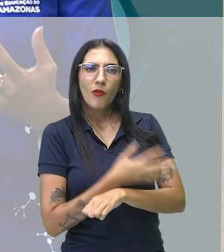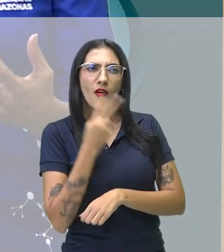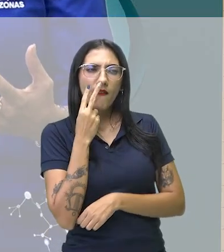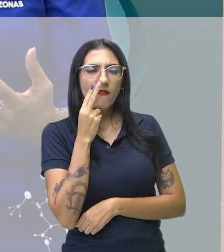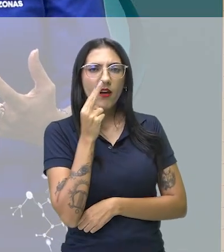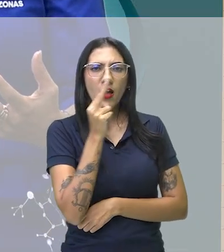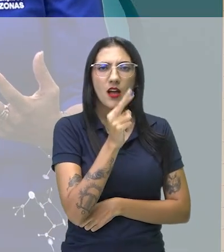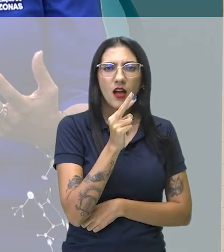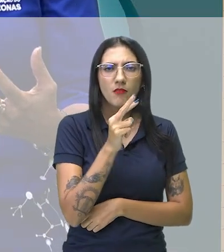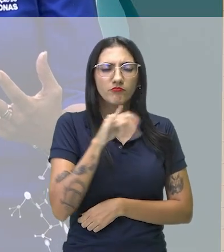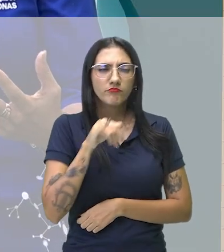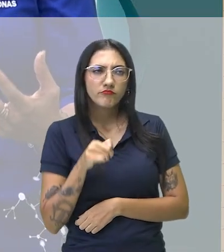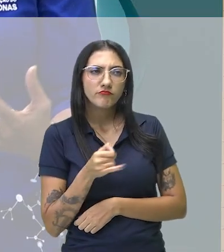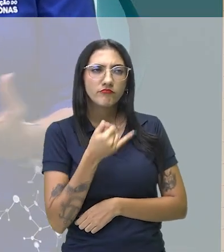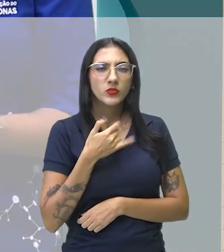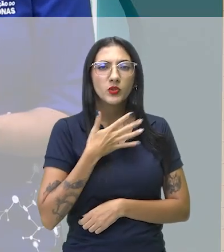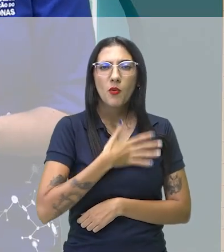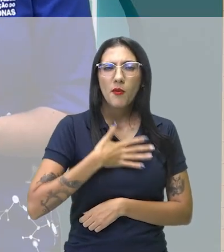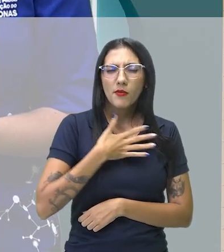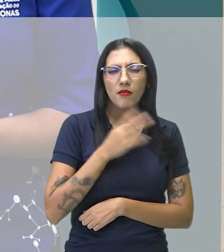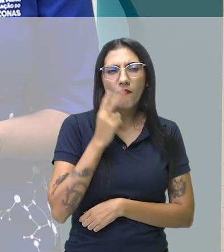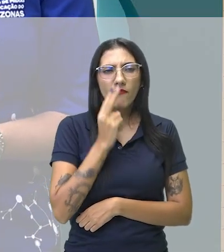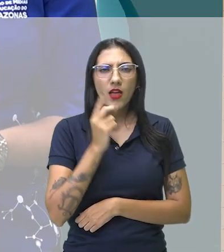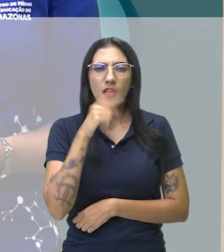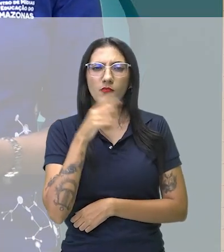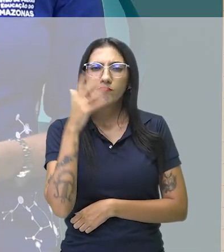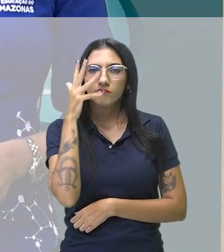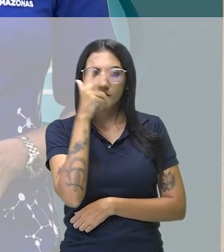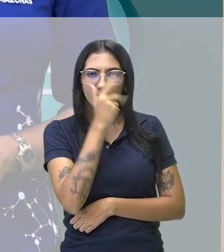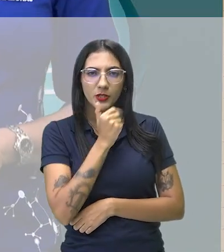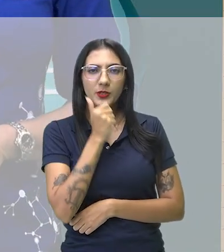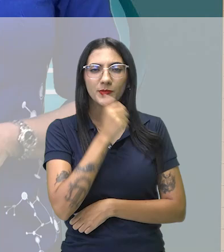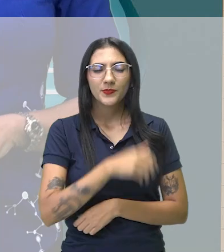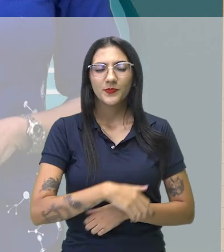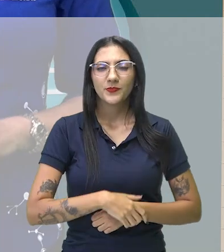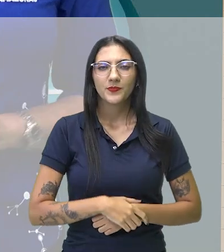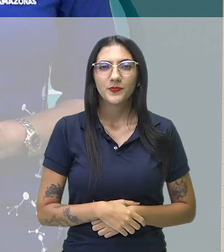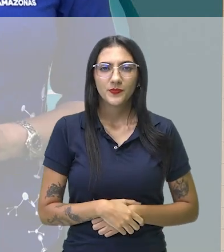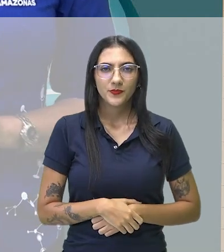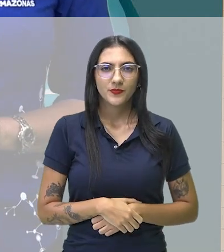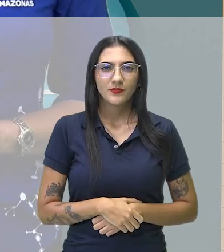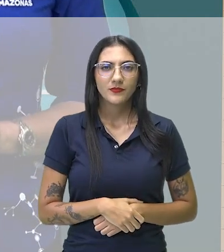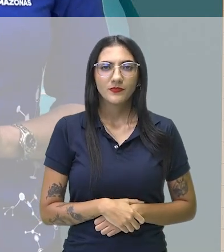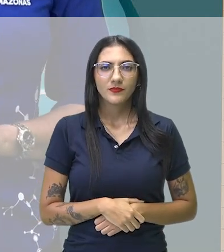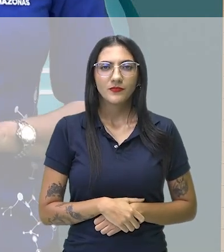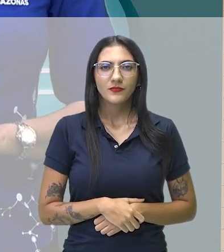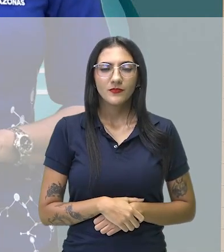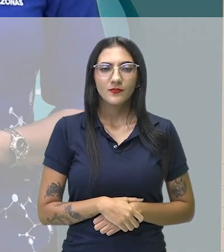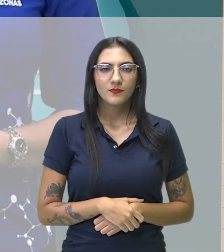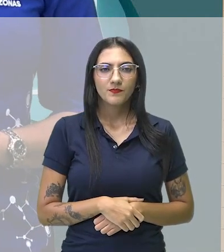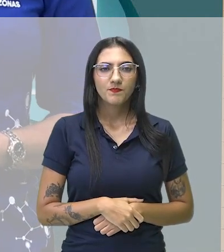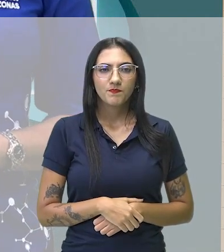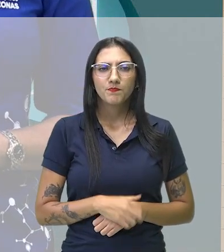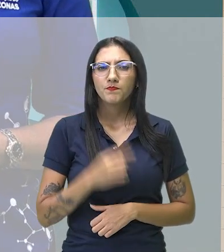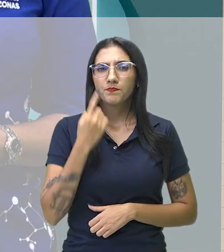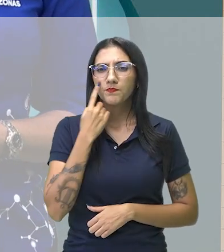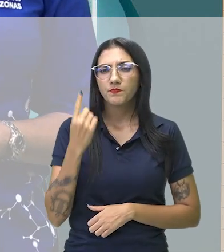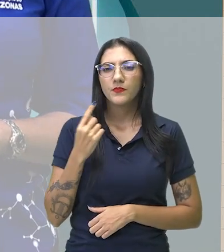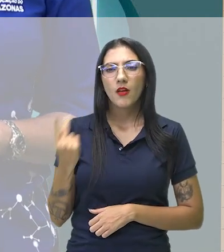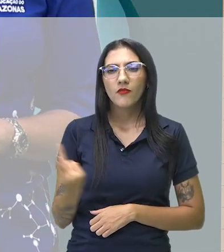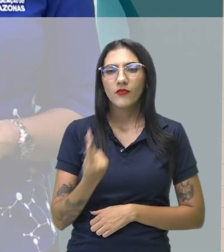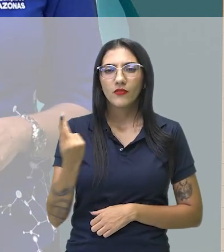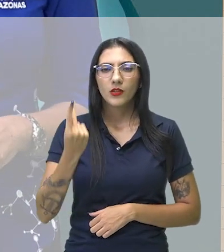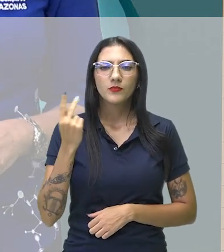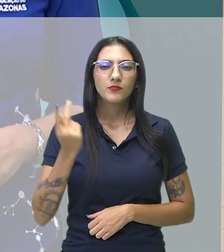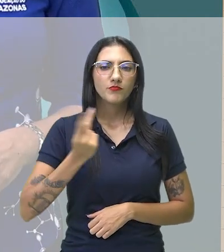ao você apreciar e achar bonita essa obra. Vamos falar agora sobre valores políticos.